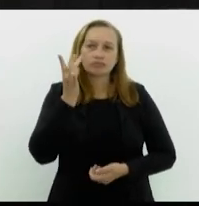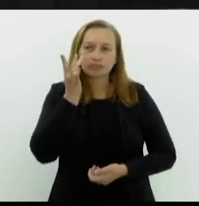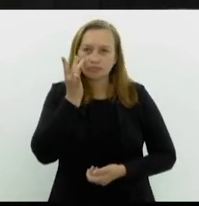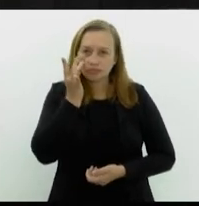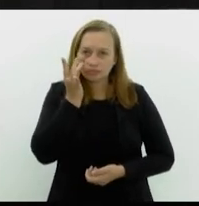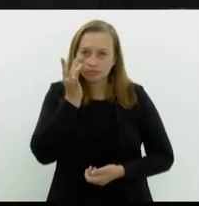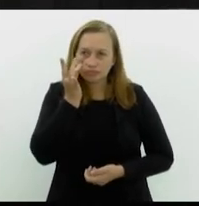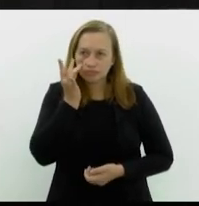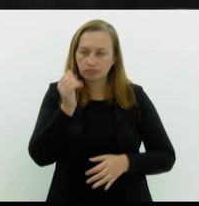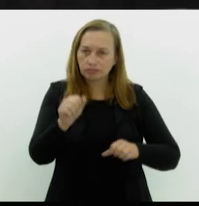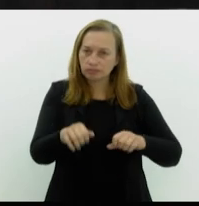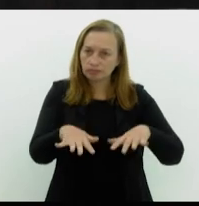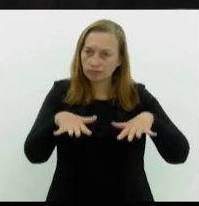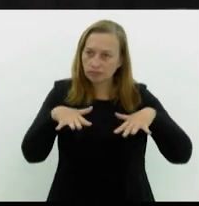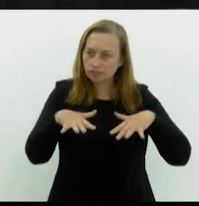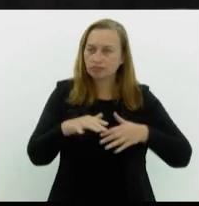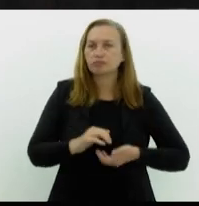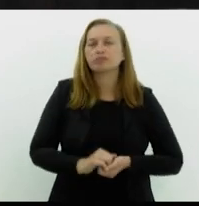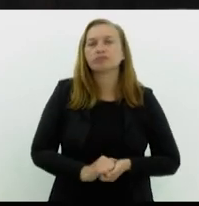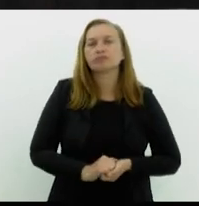em plenário